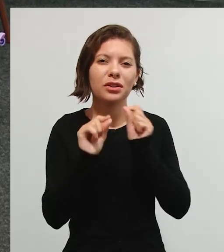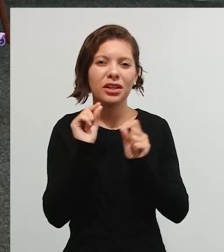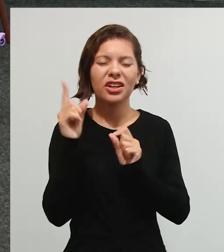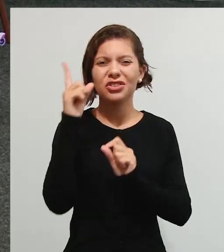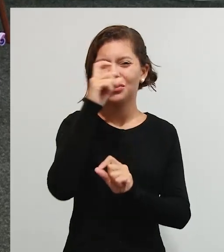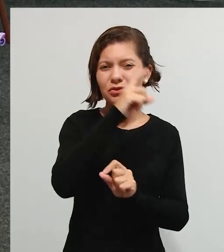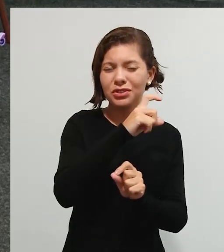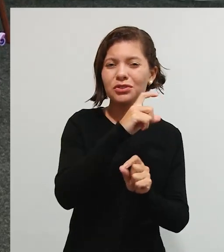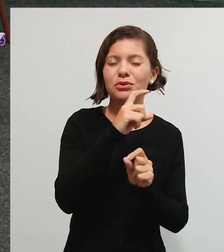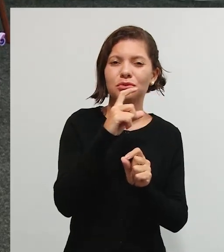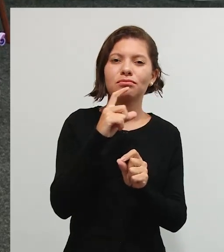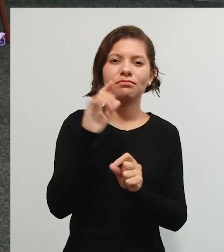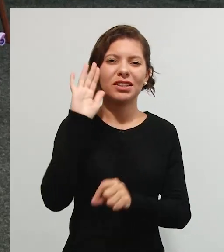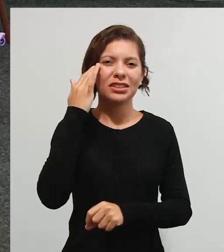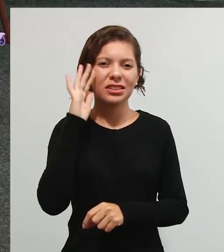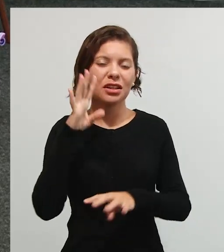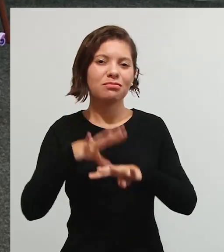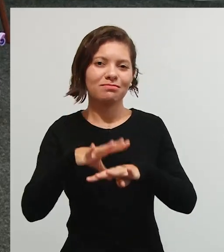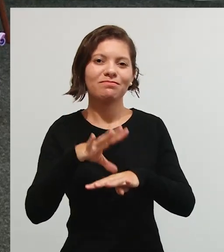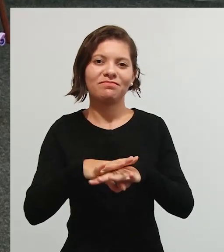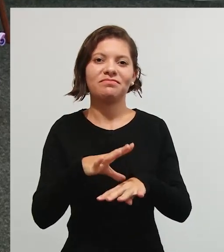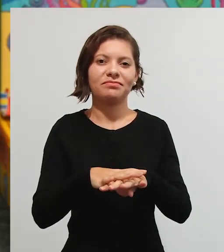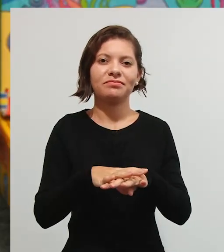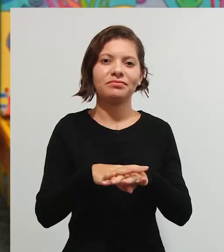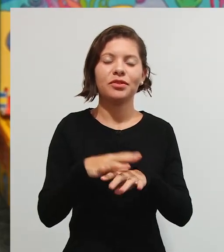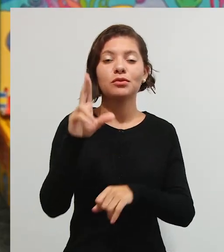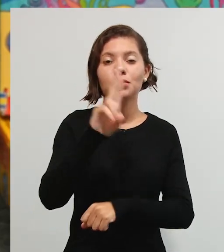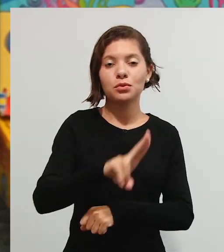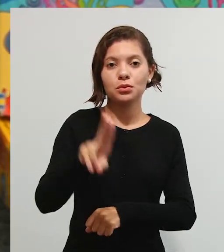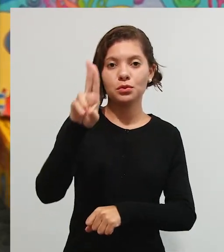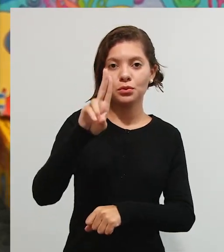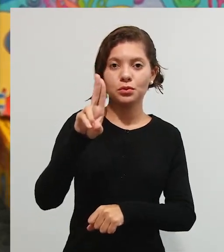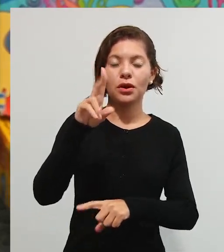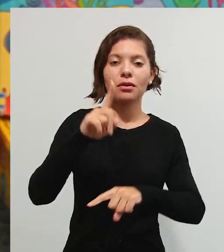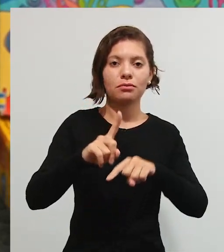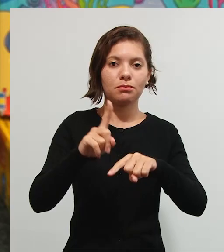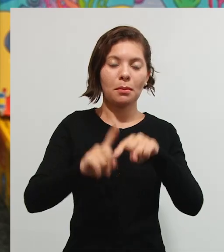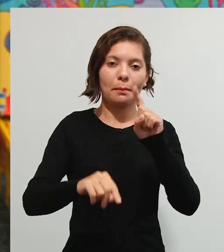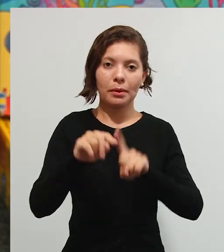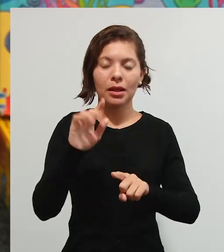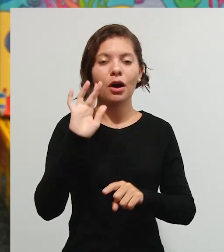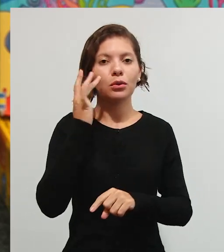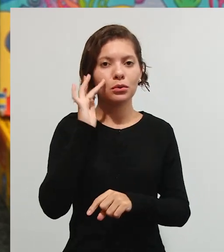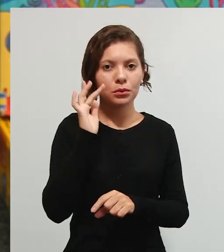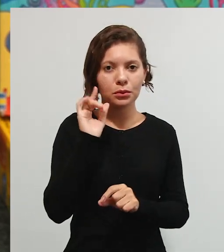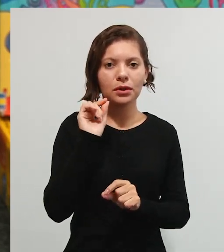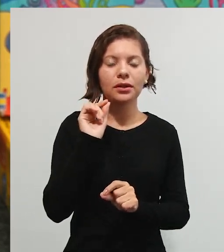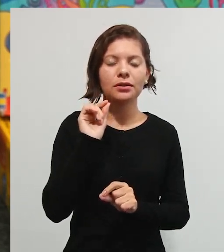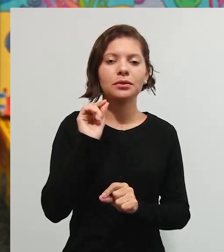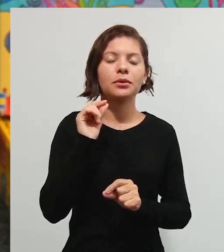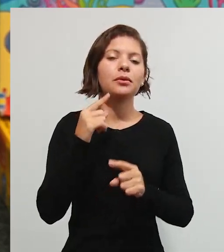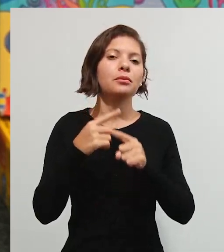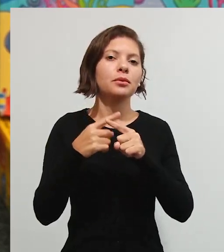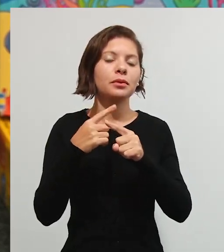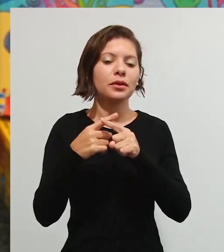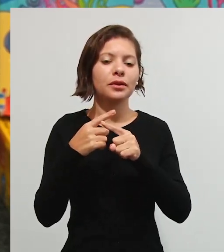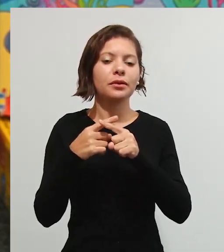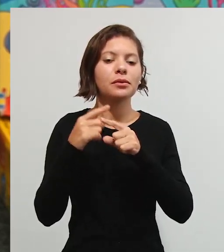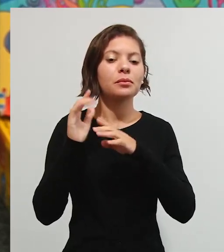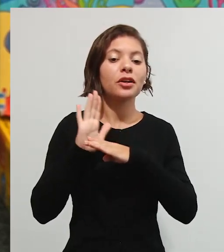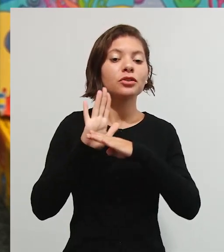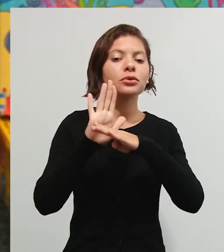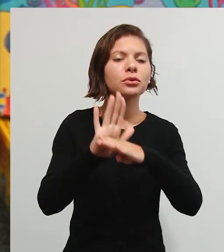de raciocínio lógico-matemático. Toda vez que for utilizado o material dourado para fazer o desenvolvimento